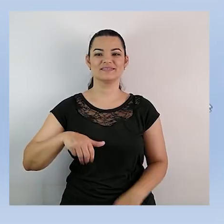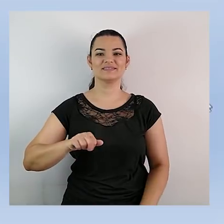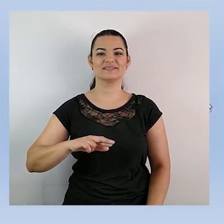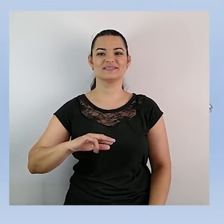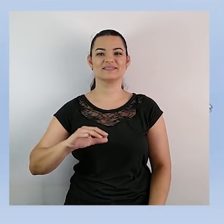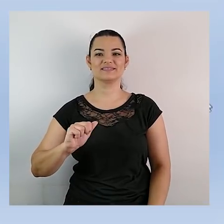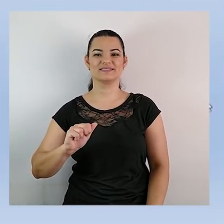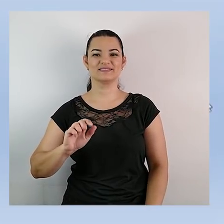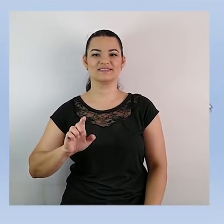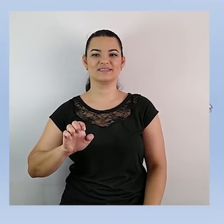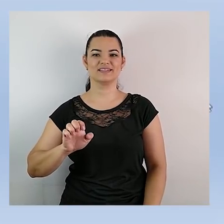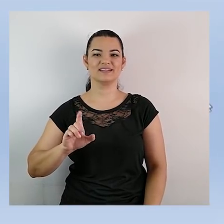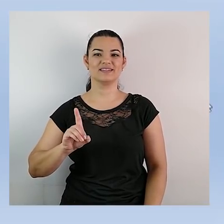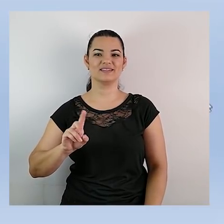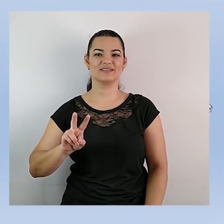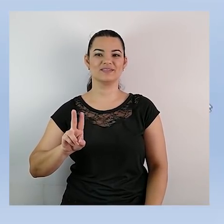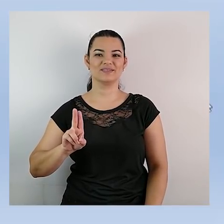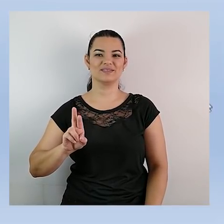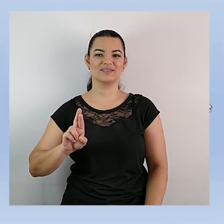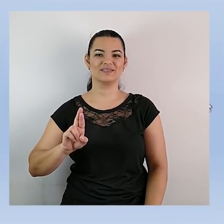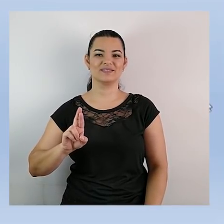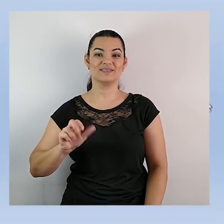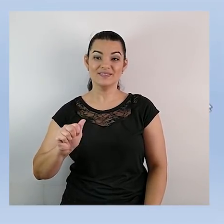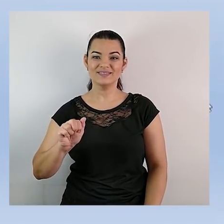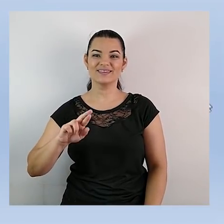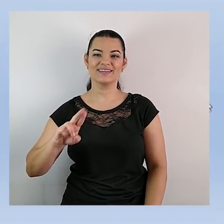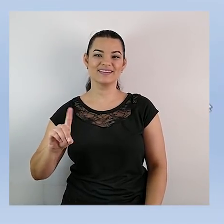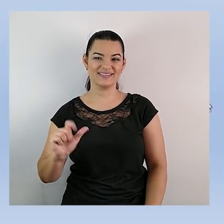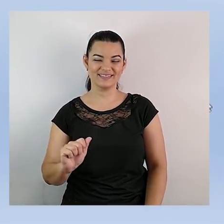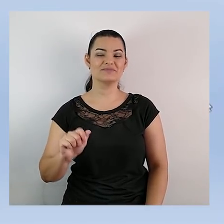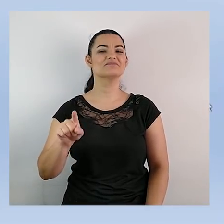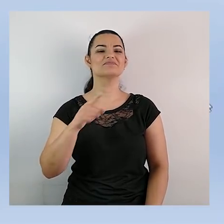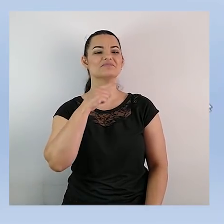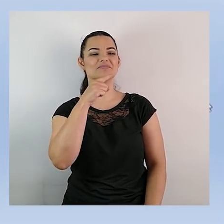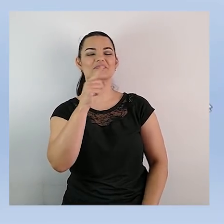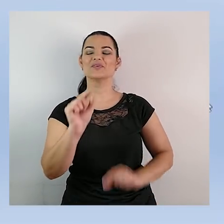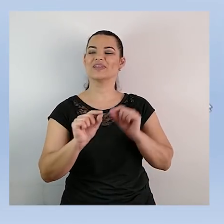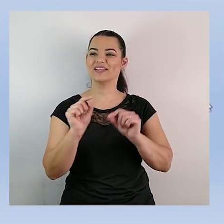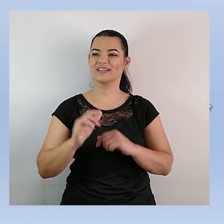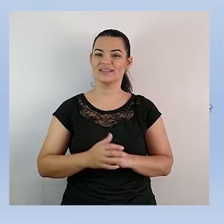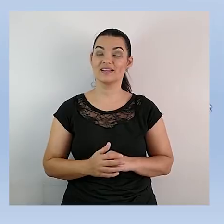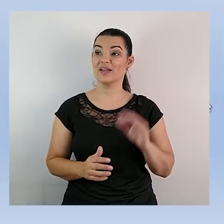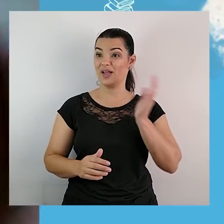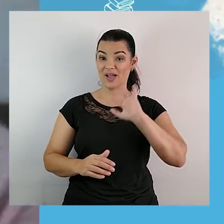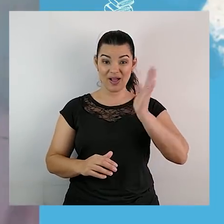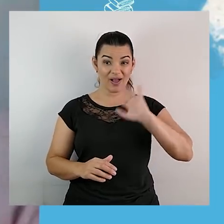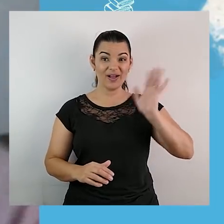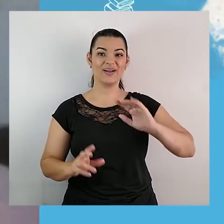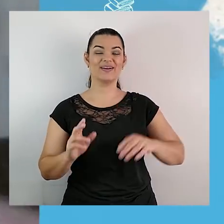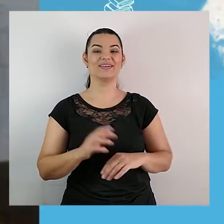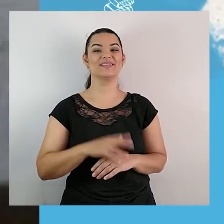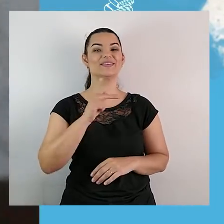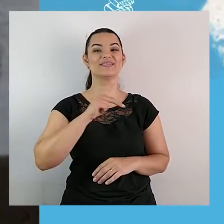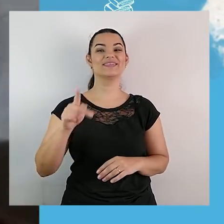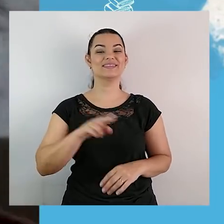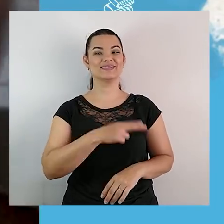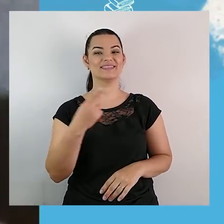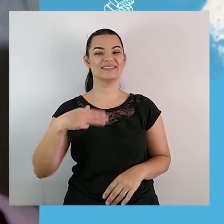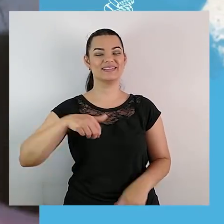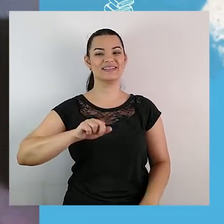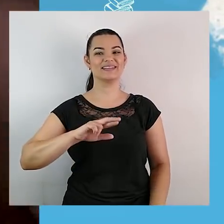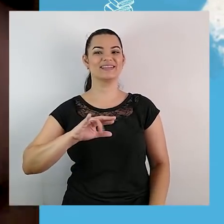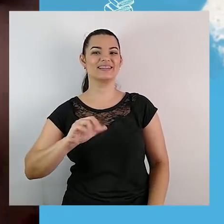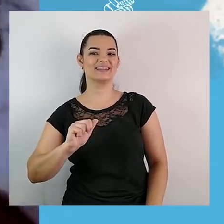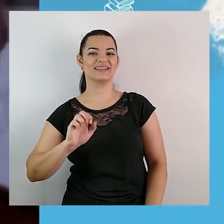próxima? Próxima pergunta é da Maria Eduarda. Fala aí para a gente, Maria Eduarda, qual que é a sua dúvida? Professora, eu